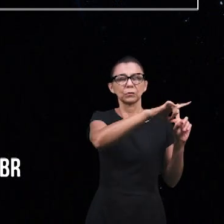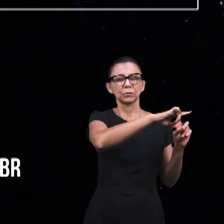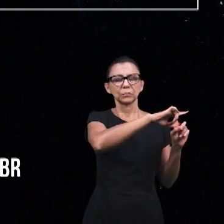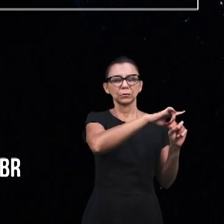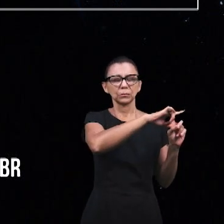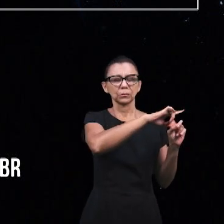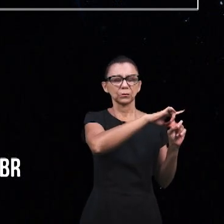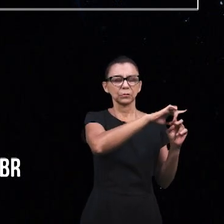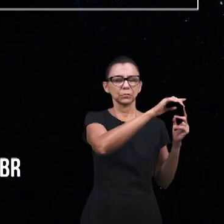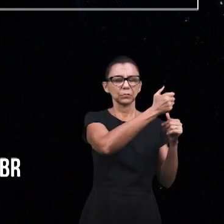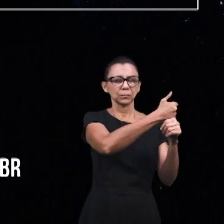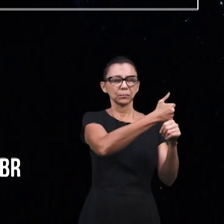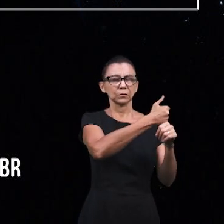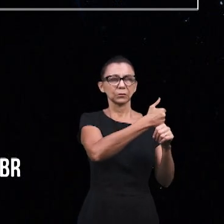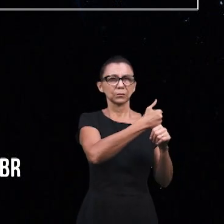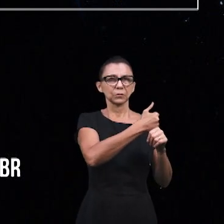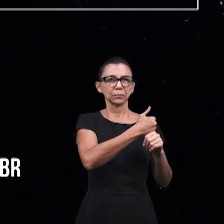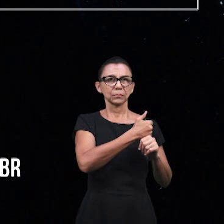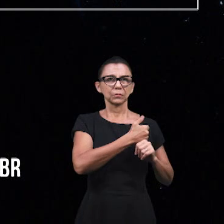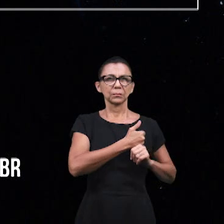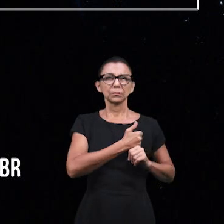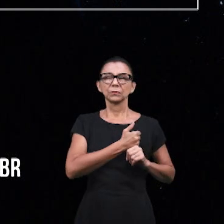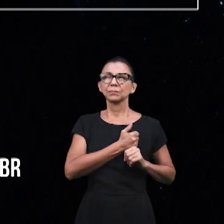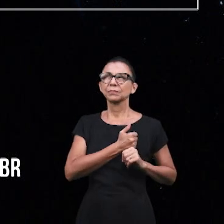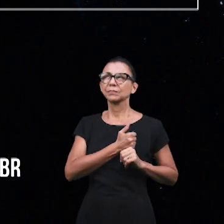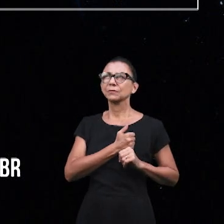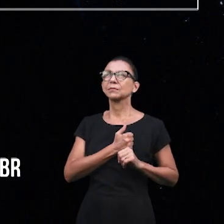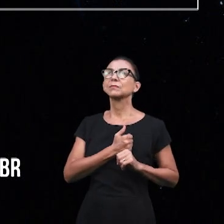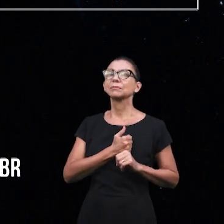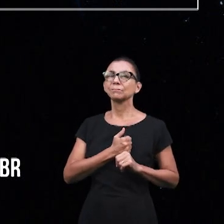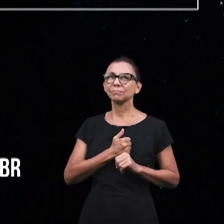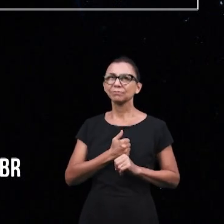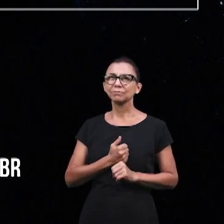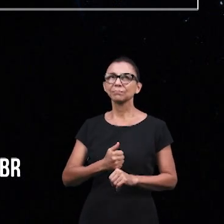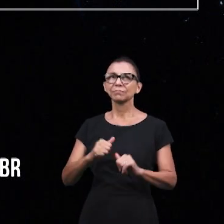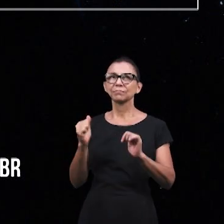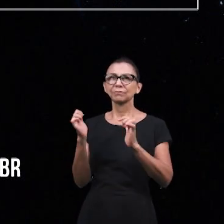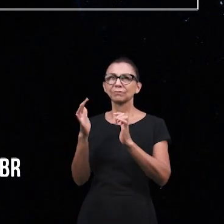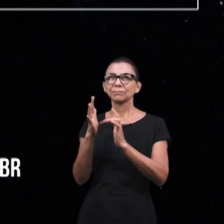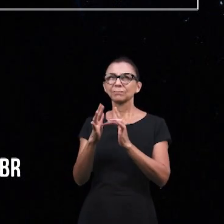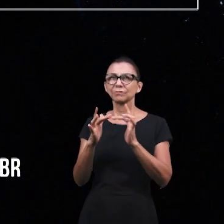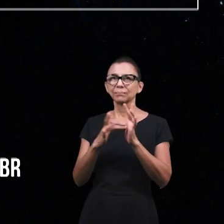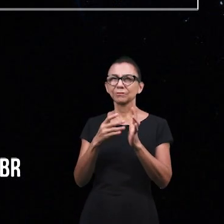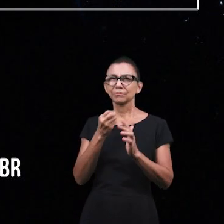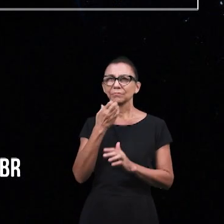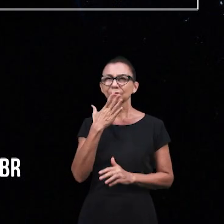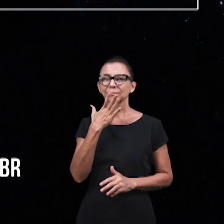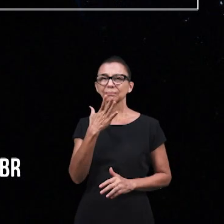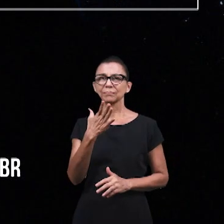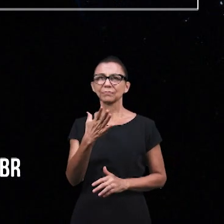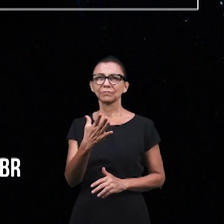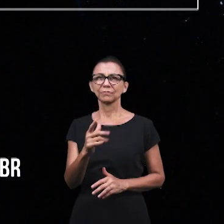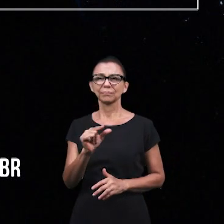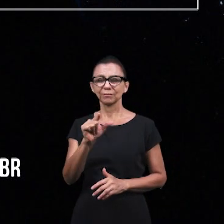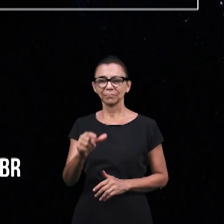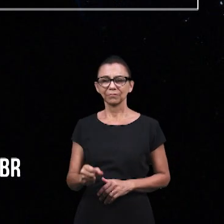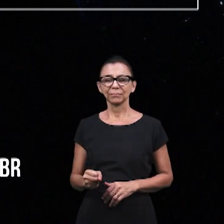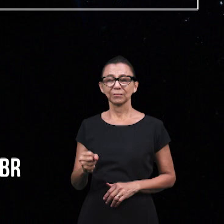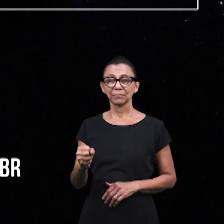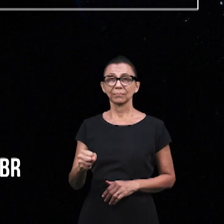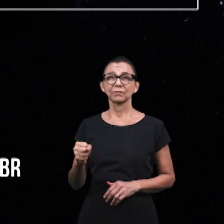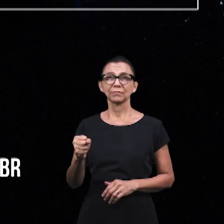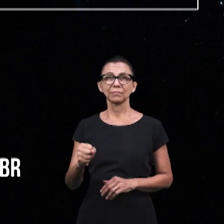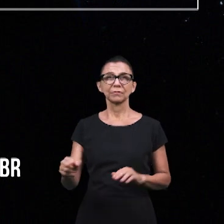meu Jesus, o bom pastor. A mão que foi na